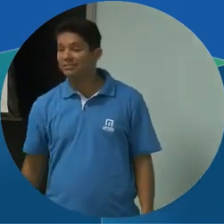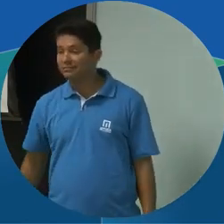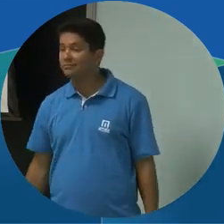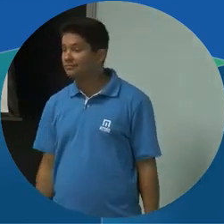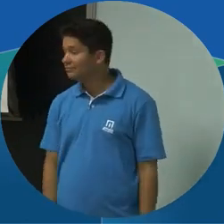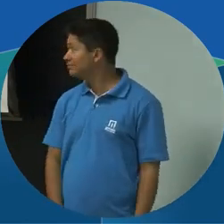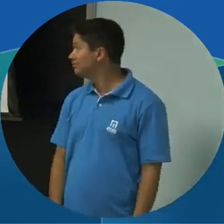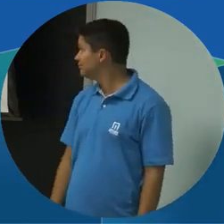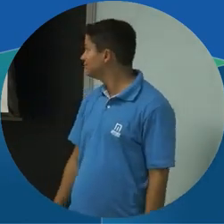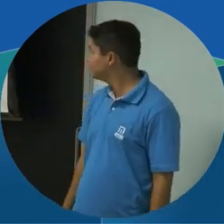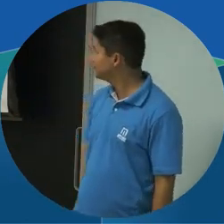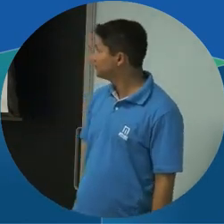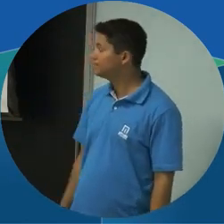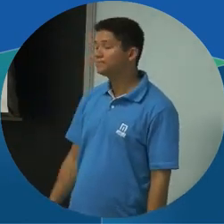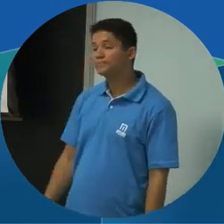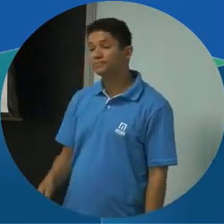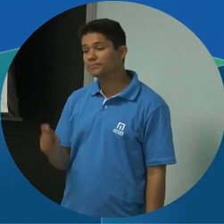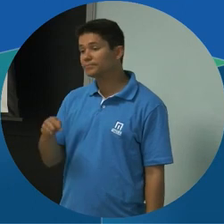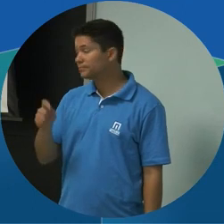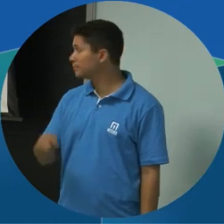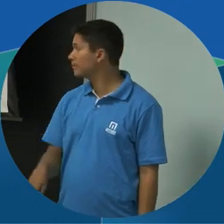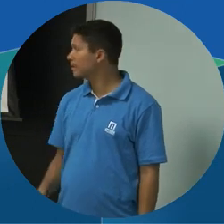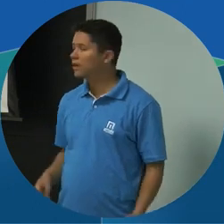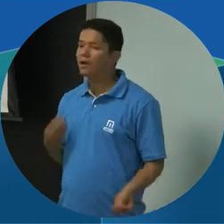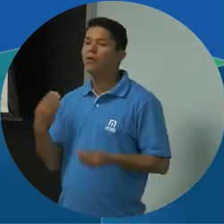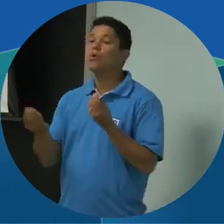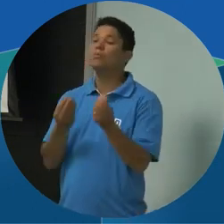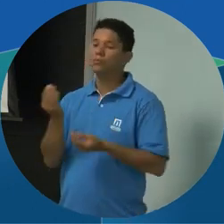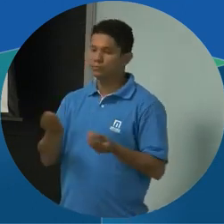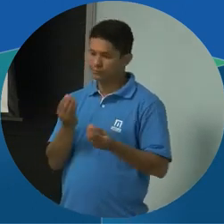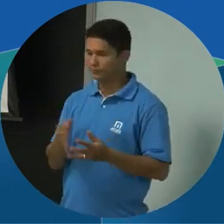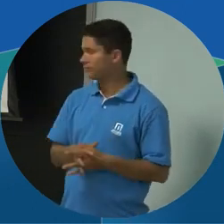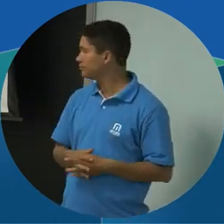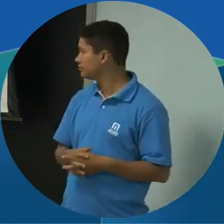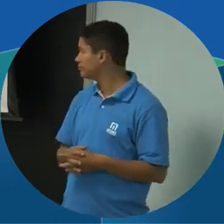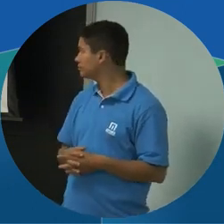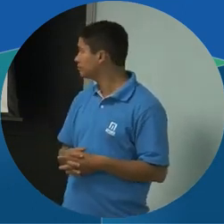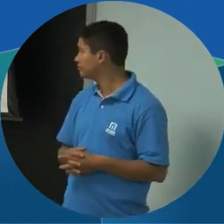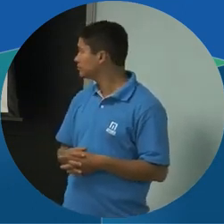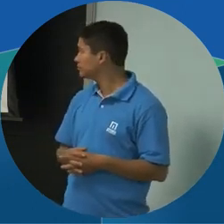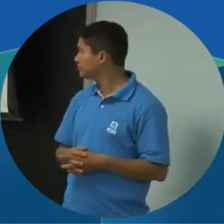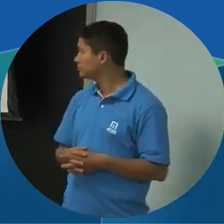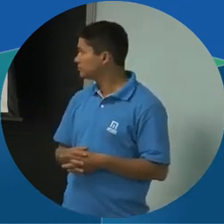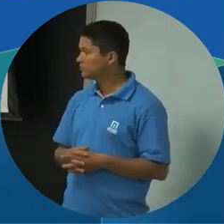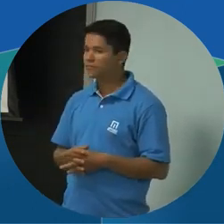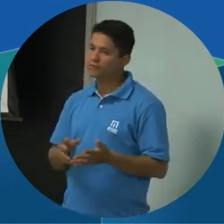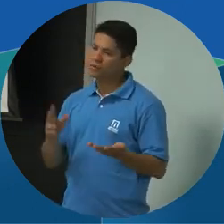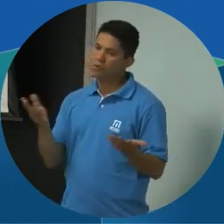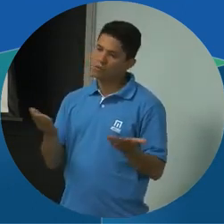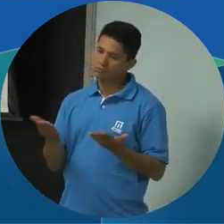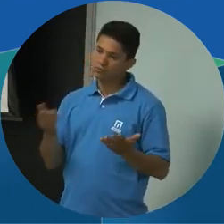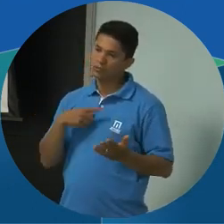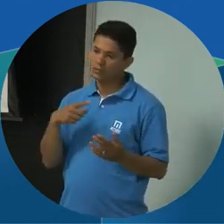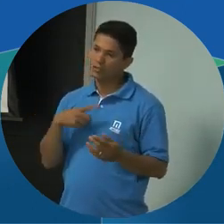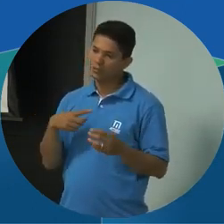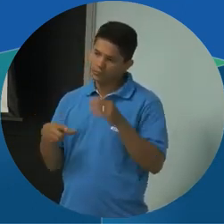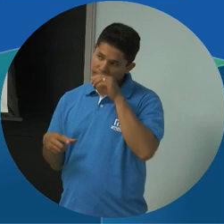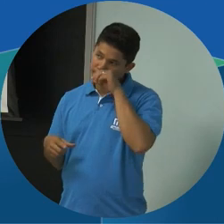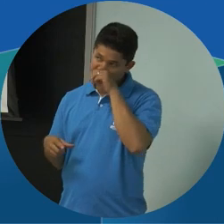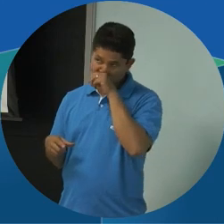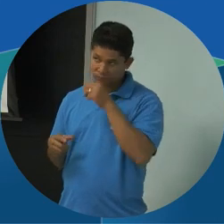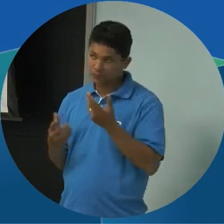hidrojato com essa potência e com essa velocidade. De que forma? Nós temos artifícios hoje, a gente tem uma série de